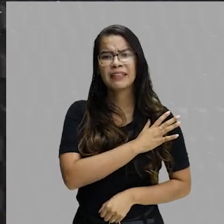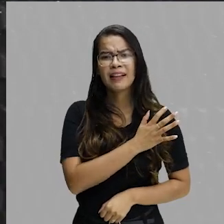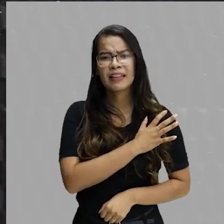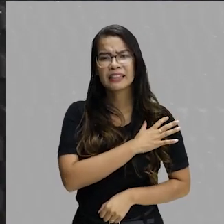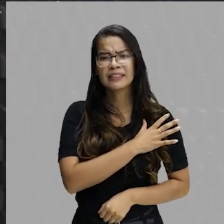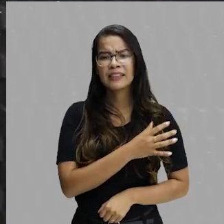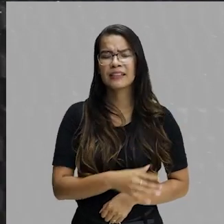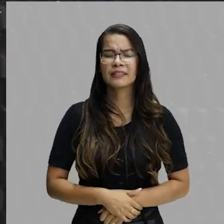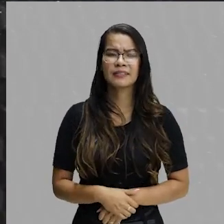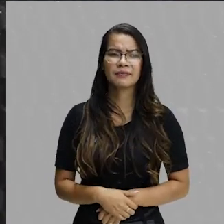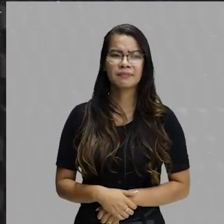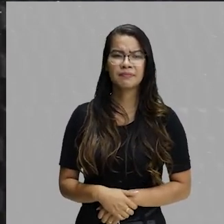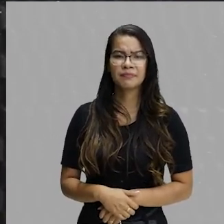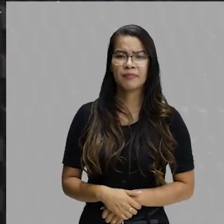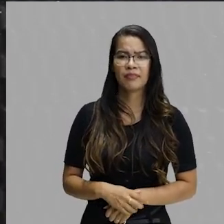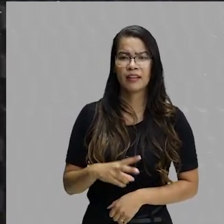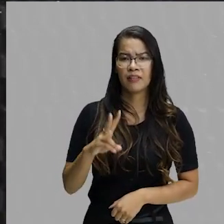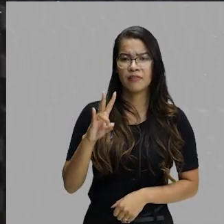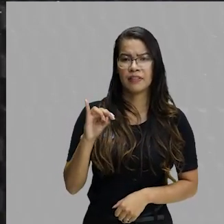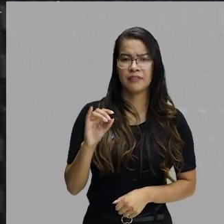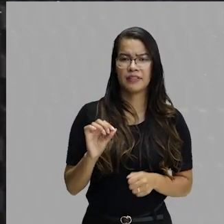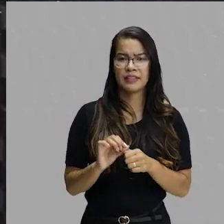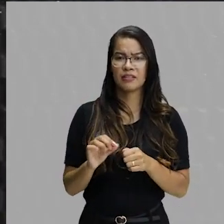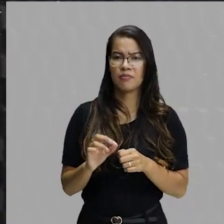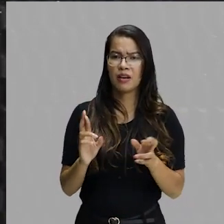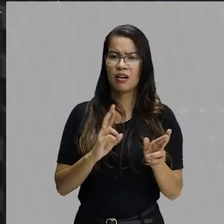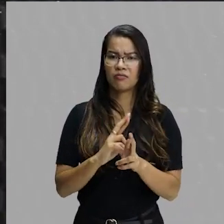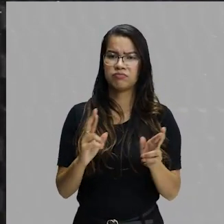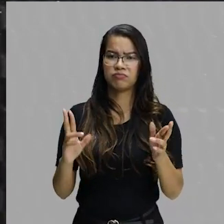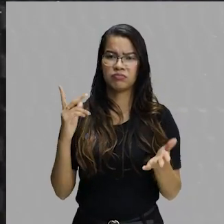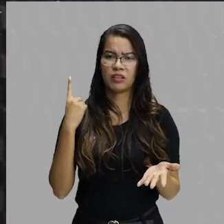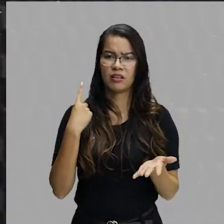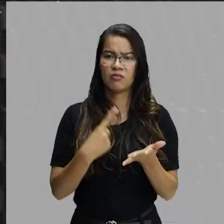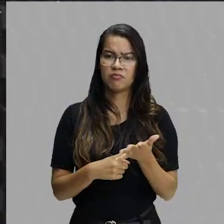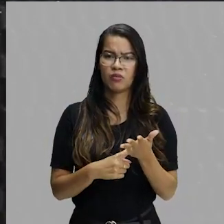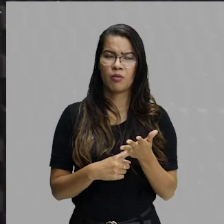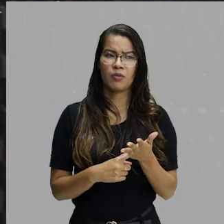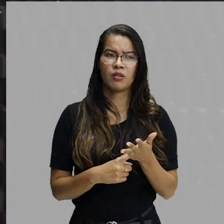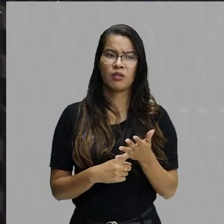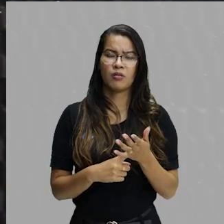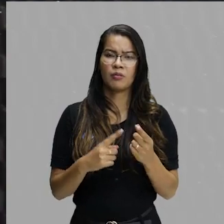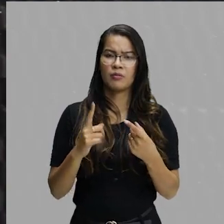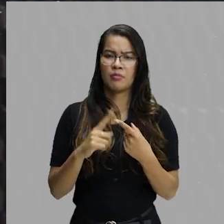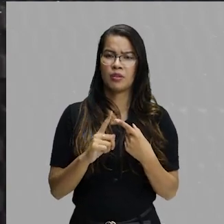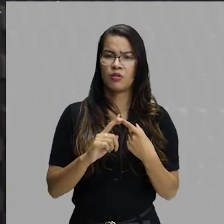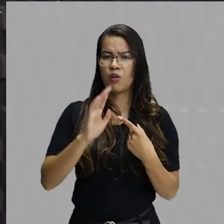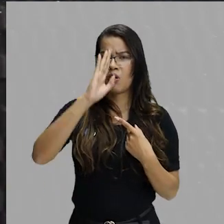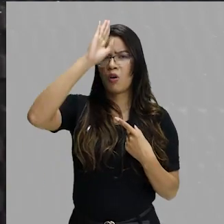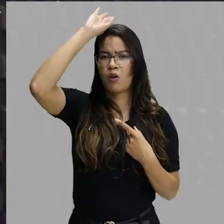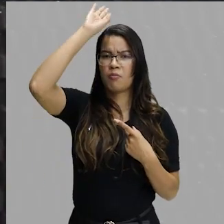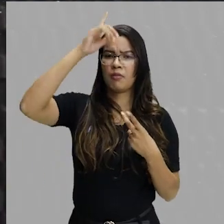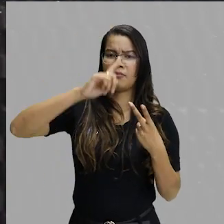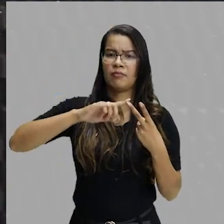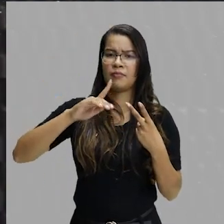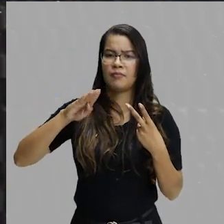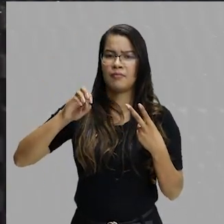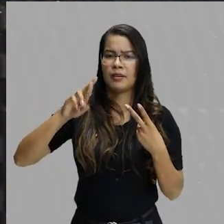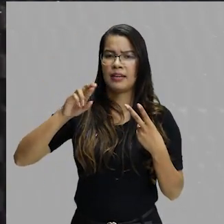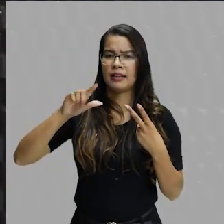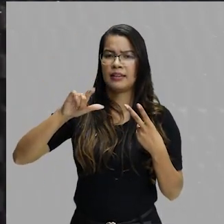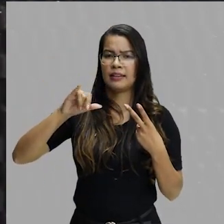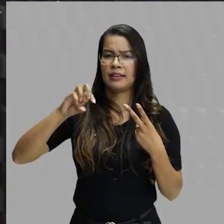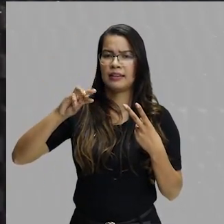militarizado, que vai fazer uma aliança, no primeiro momento, Roma-Berlim, e depois entra Tóquio, que vai